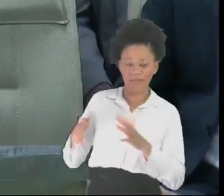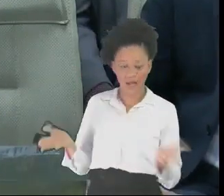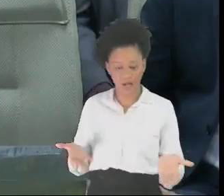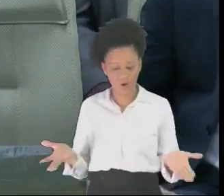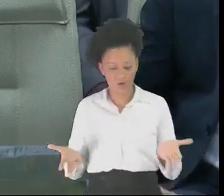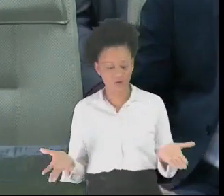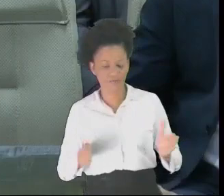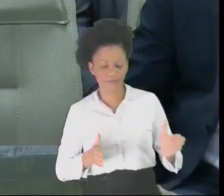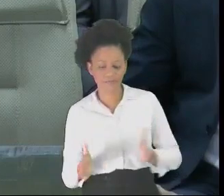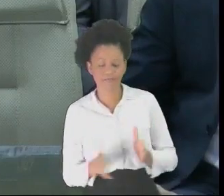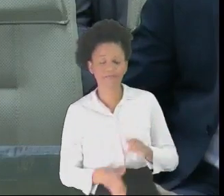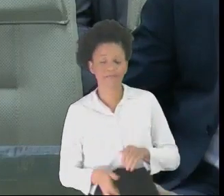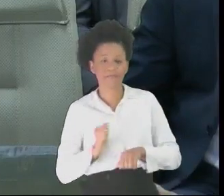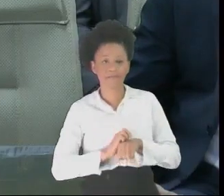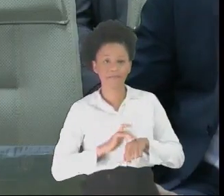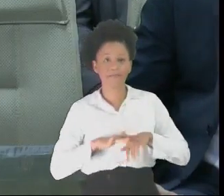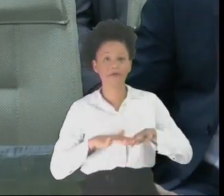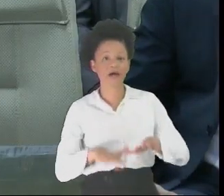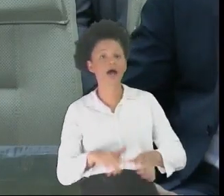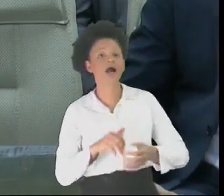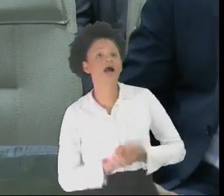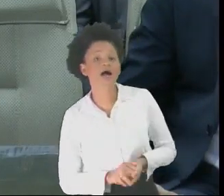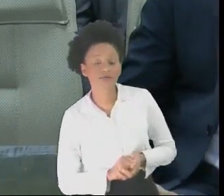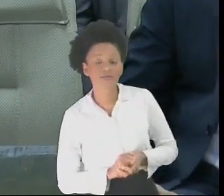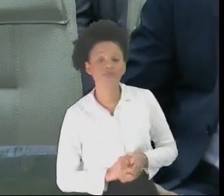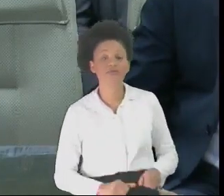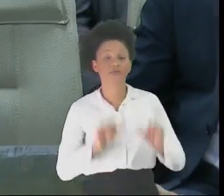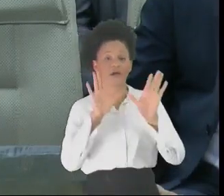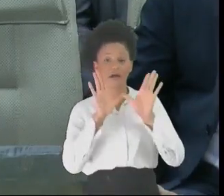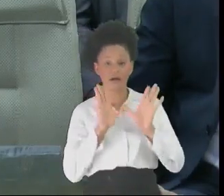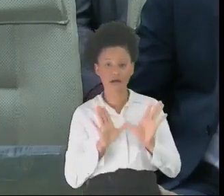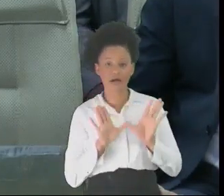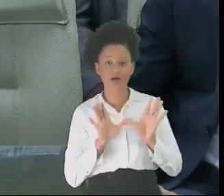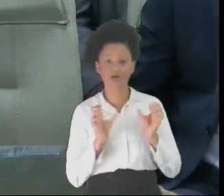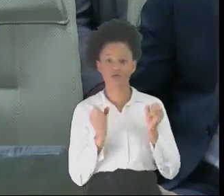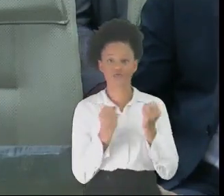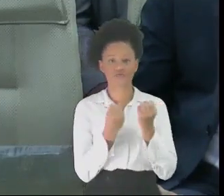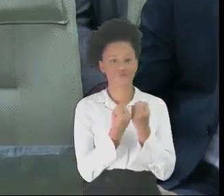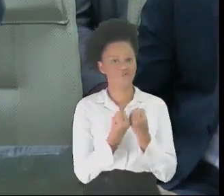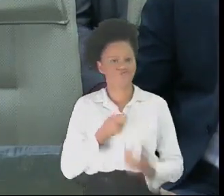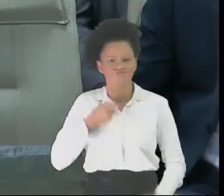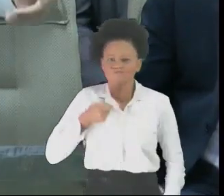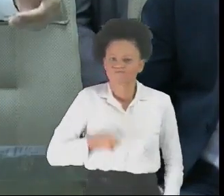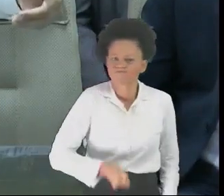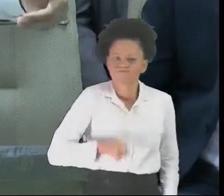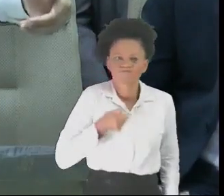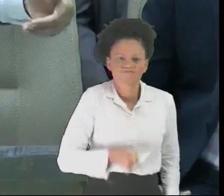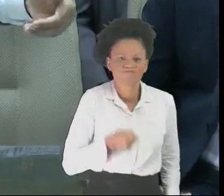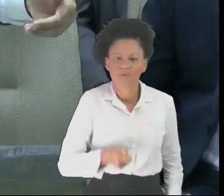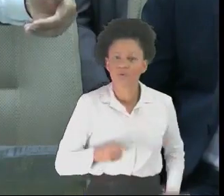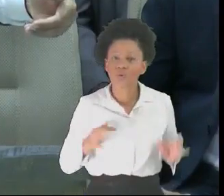pandemia, a OMS, ela já está querendo impor em toda a humanidade.